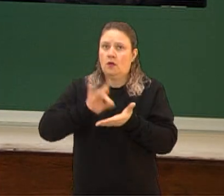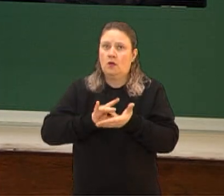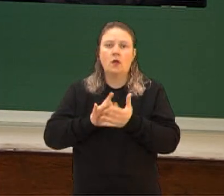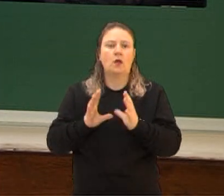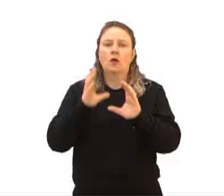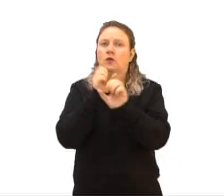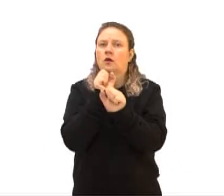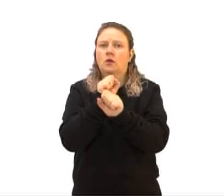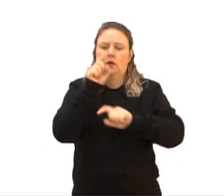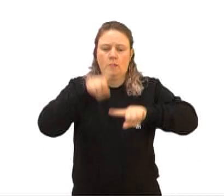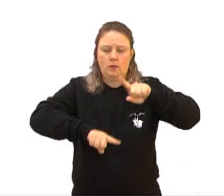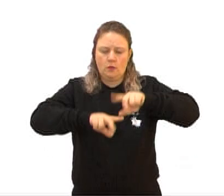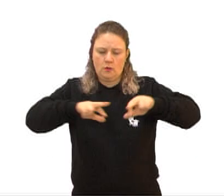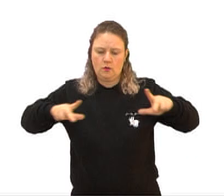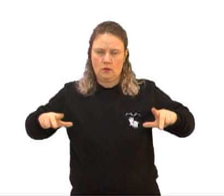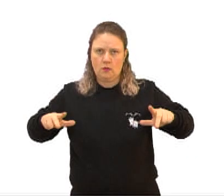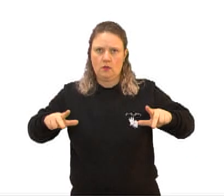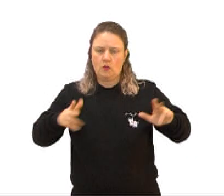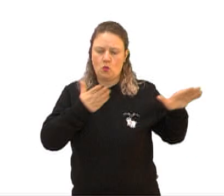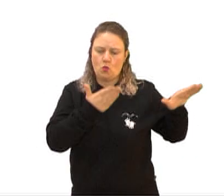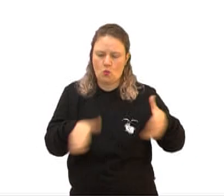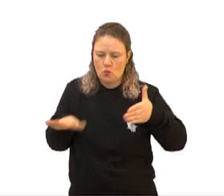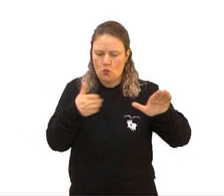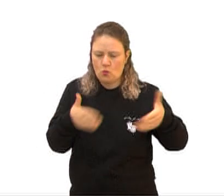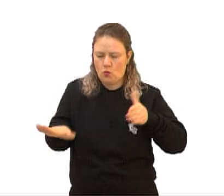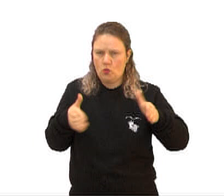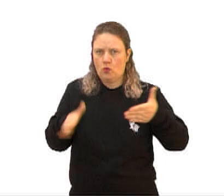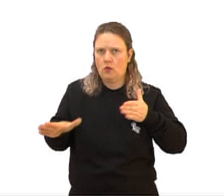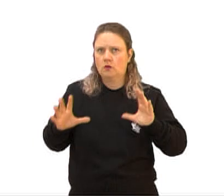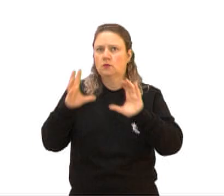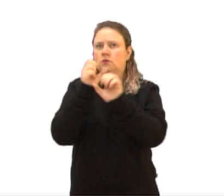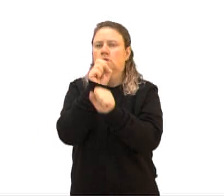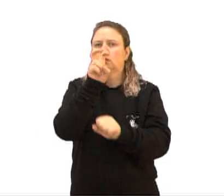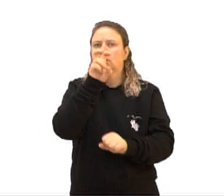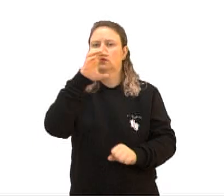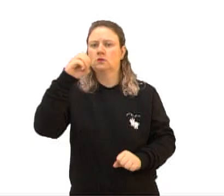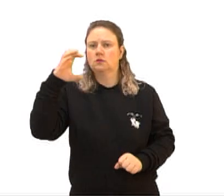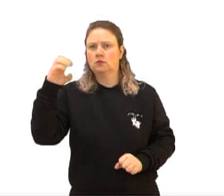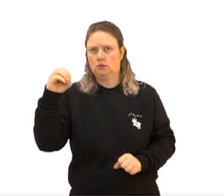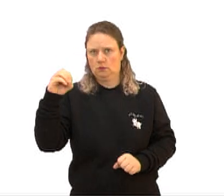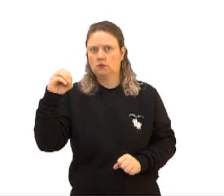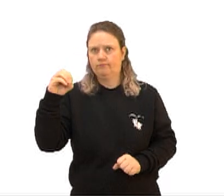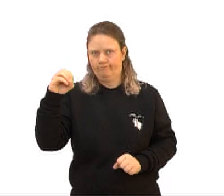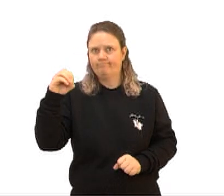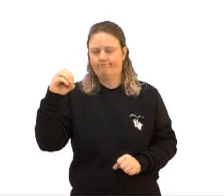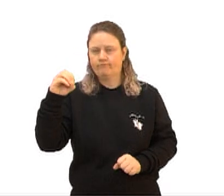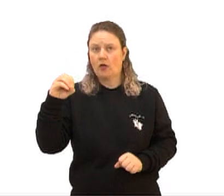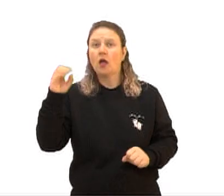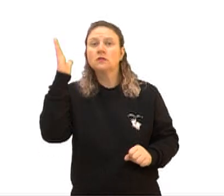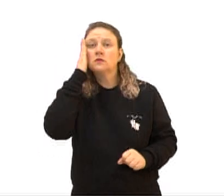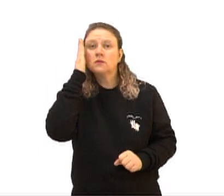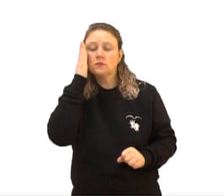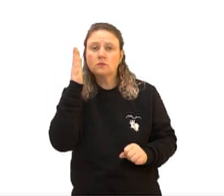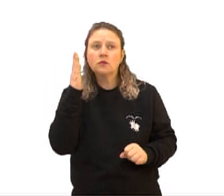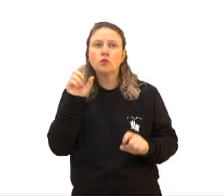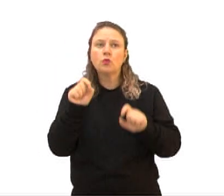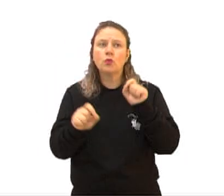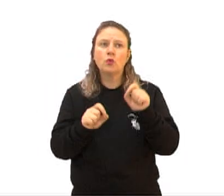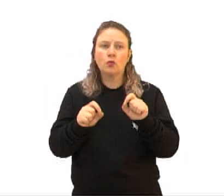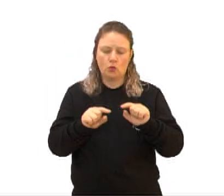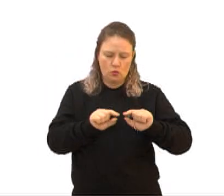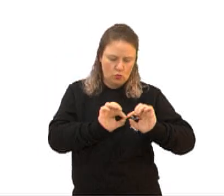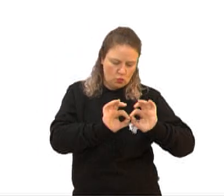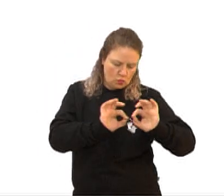para fabricar 500 embalagens, sabendo que a aresta da base mede